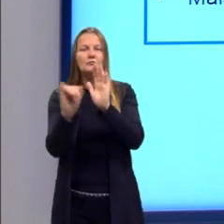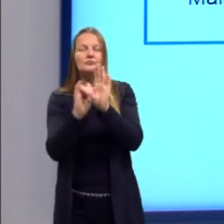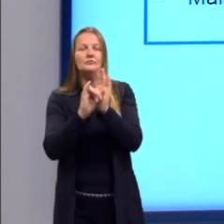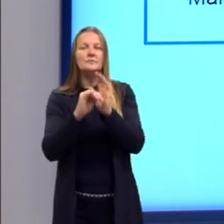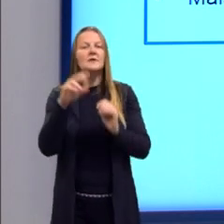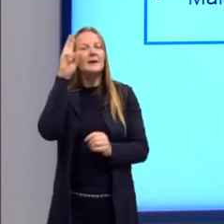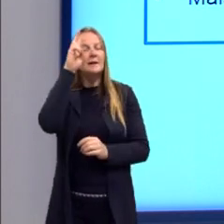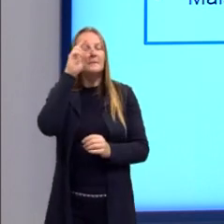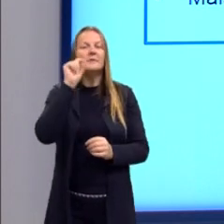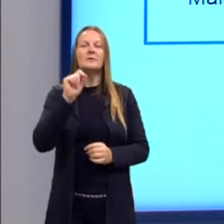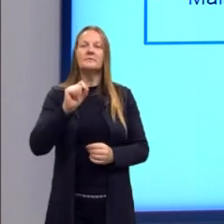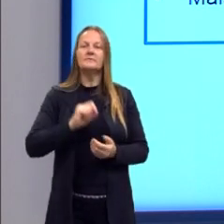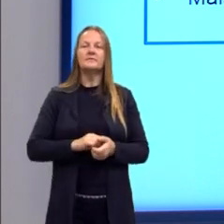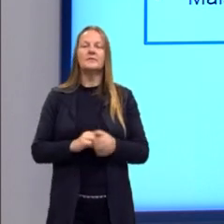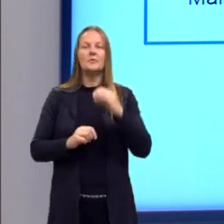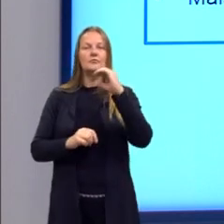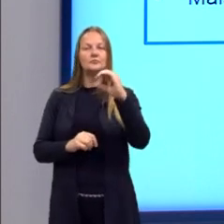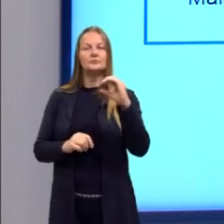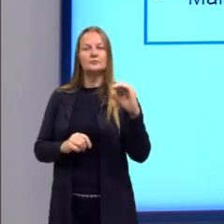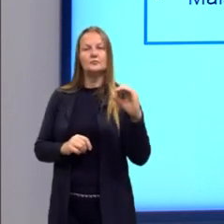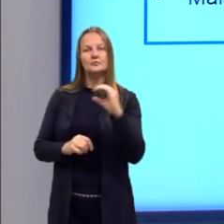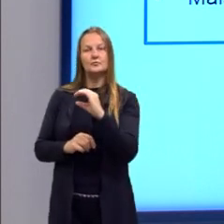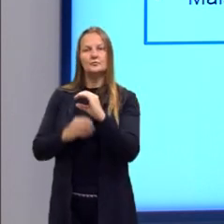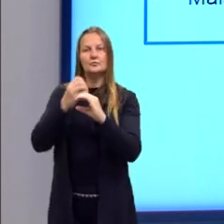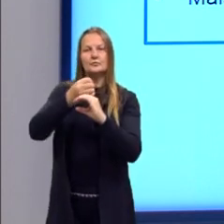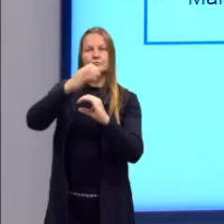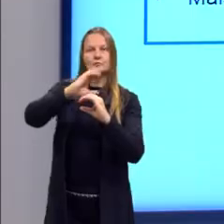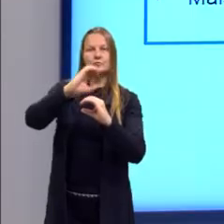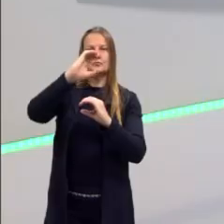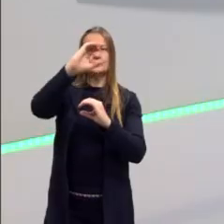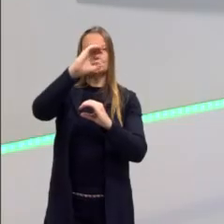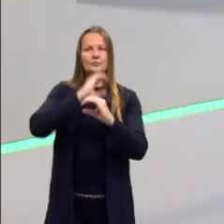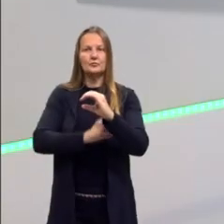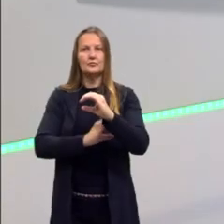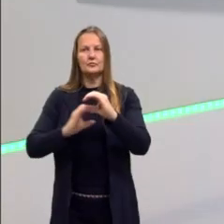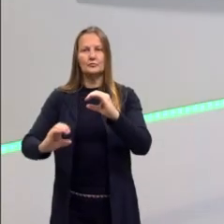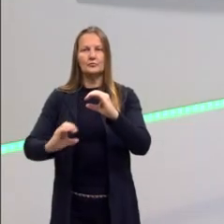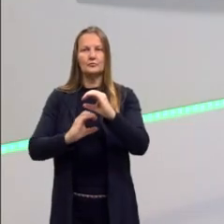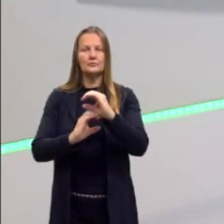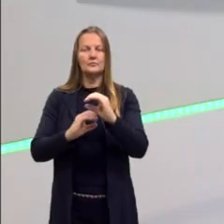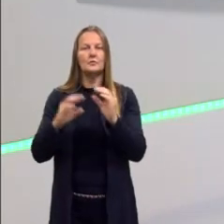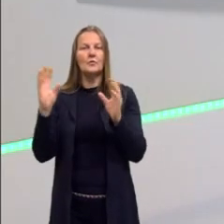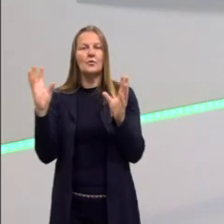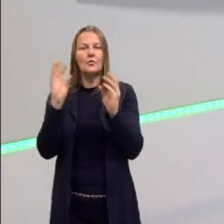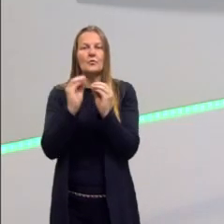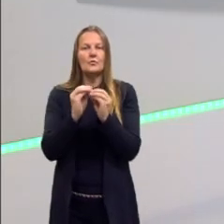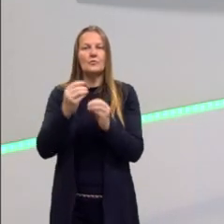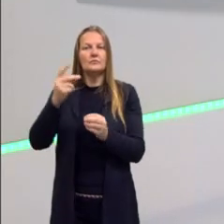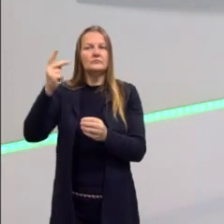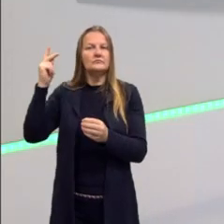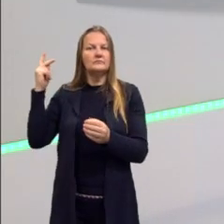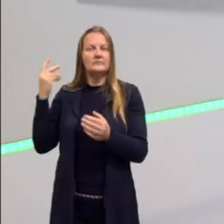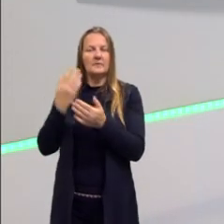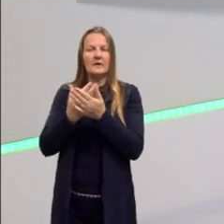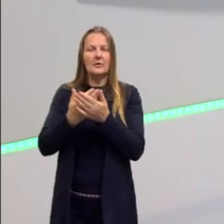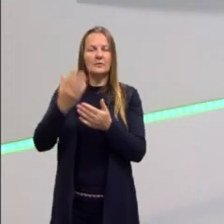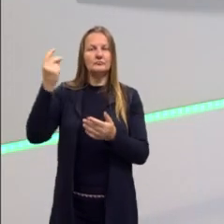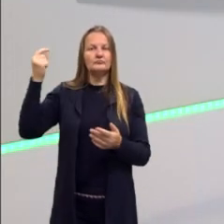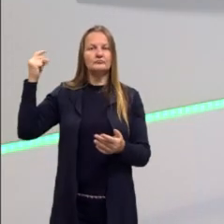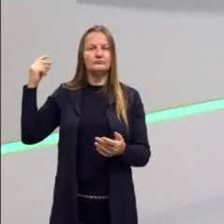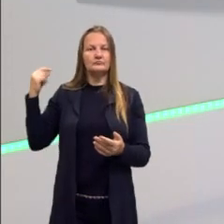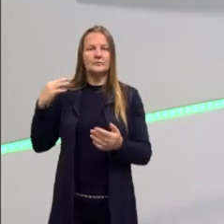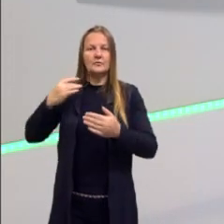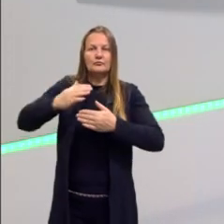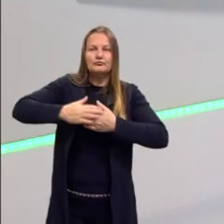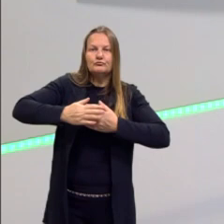só E como que funciona EA classificação dos carbonos é importante dá uma revisadinha aí no conteúdo Lembrando que esses conteúdos eles são